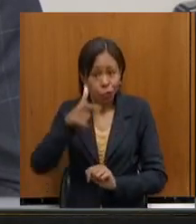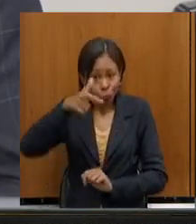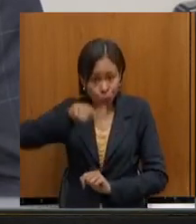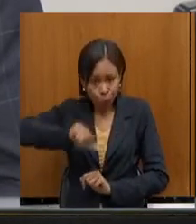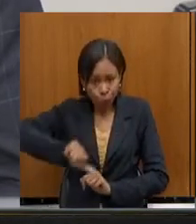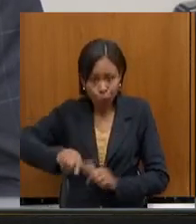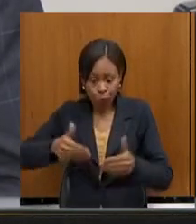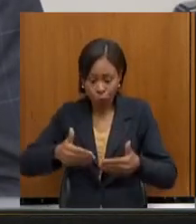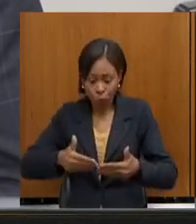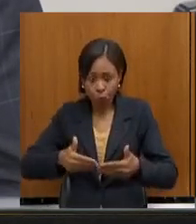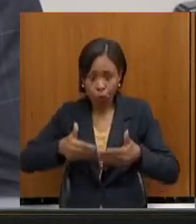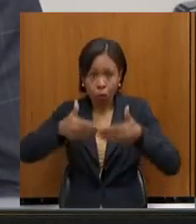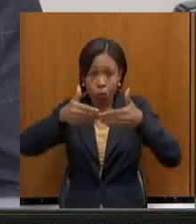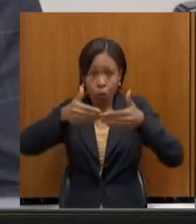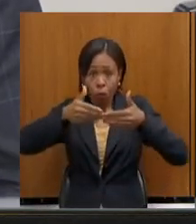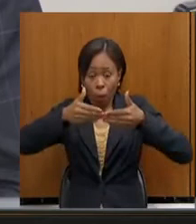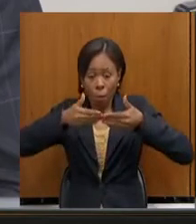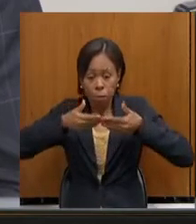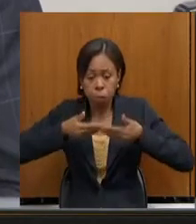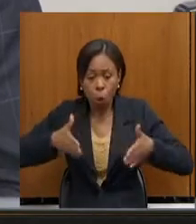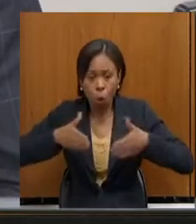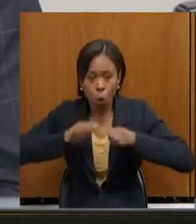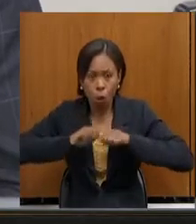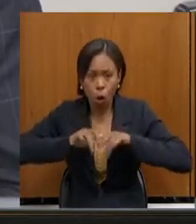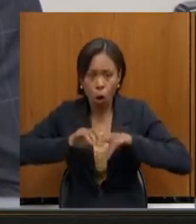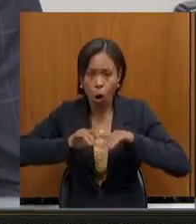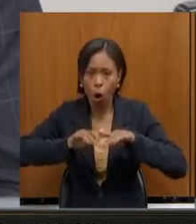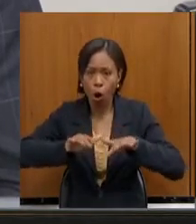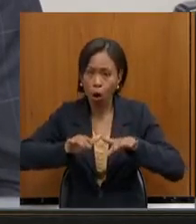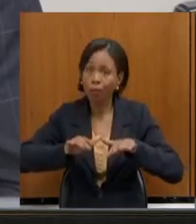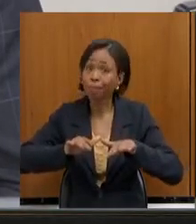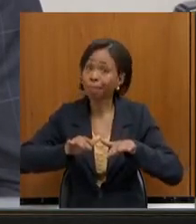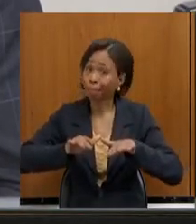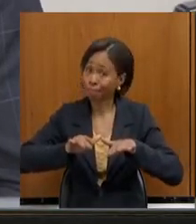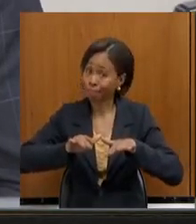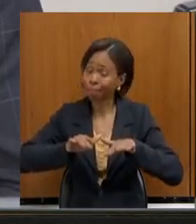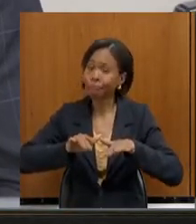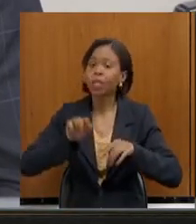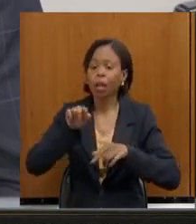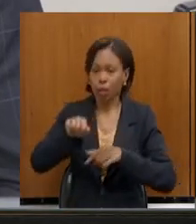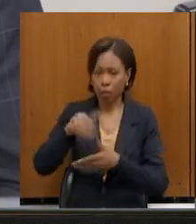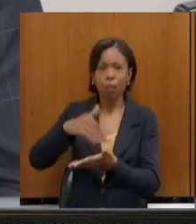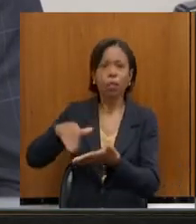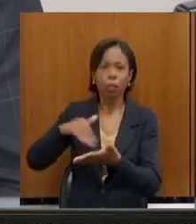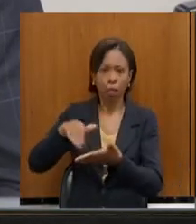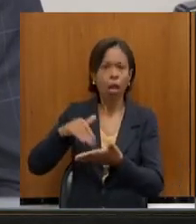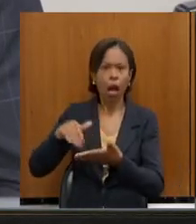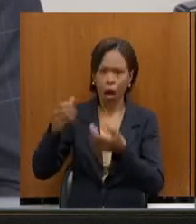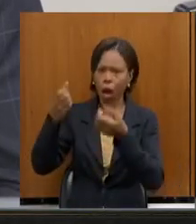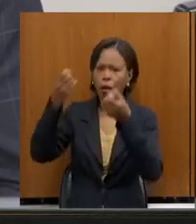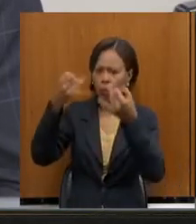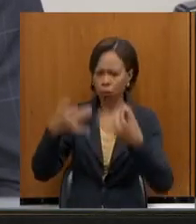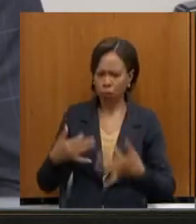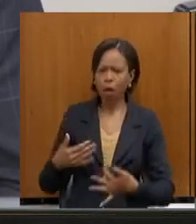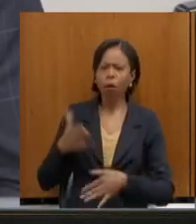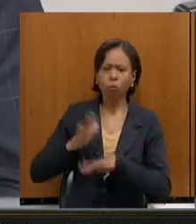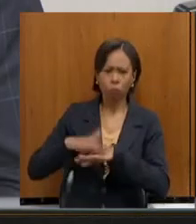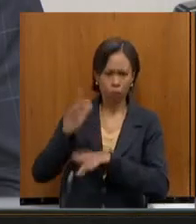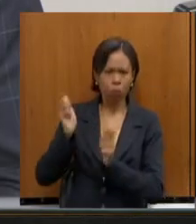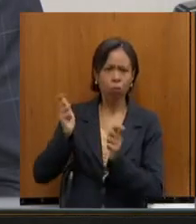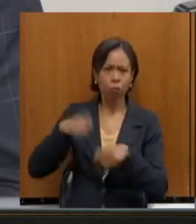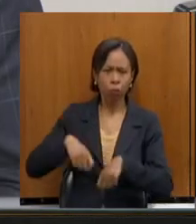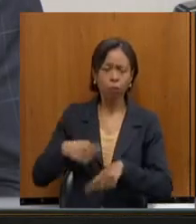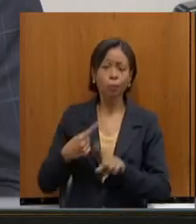e a secretária pode falar mais sobre isso porque eu tenho defendido aqui que a